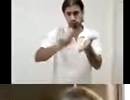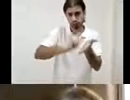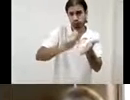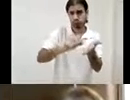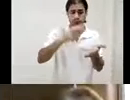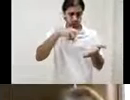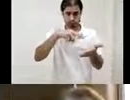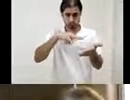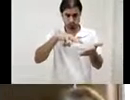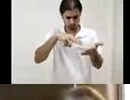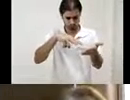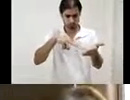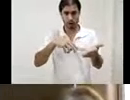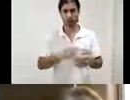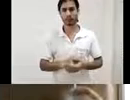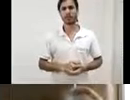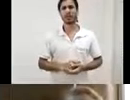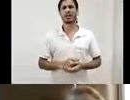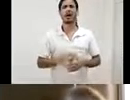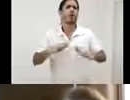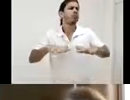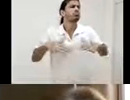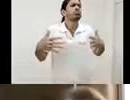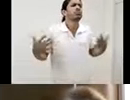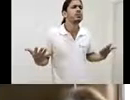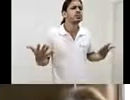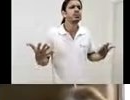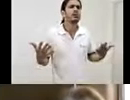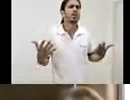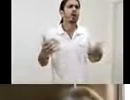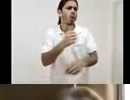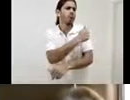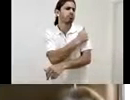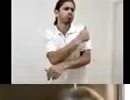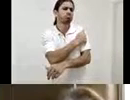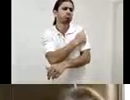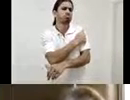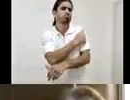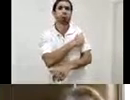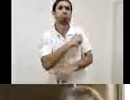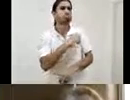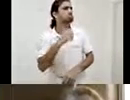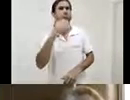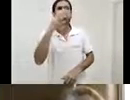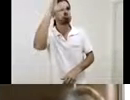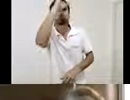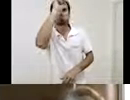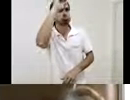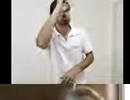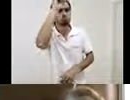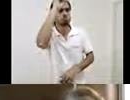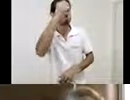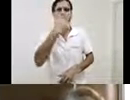esses alunos que não conseguiam aprender, ter acesso ao conhecimento, ou se